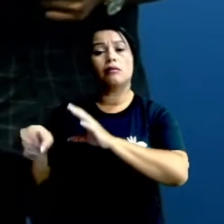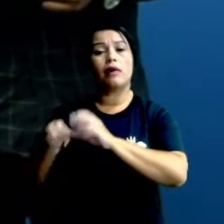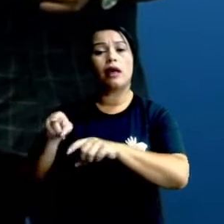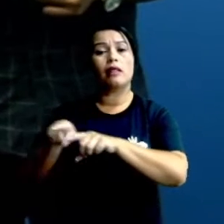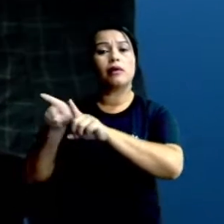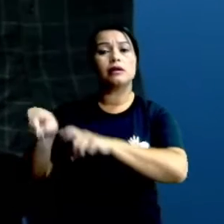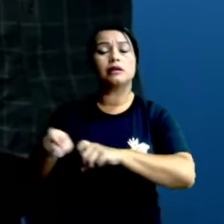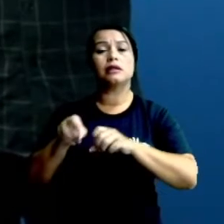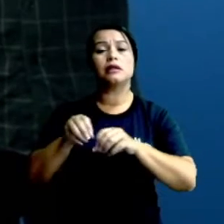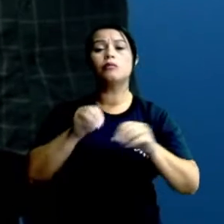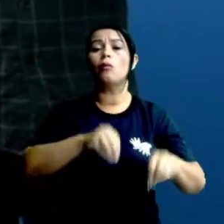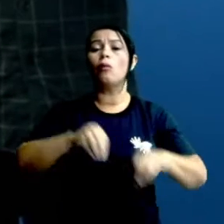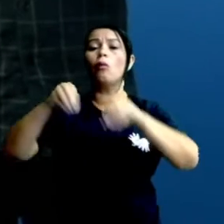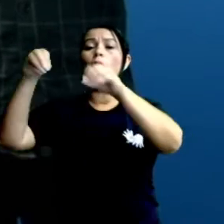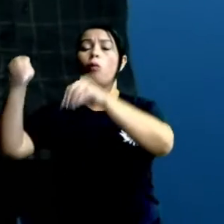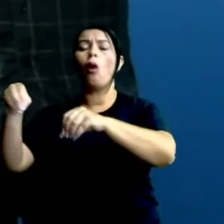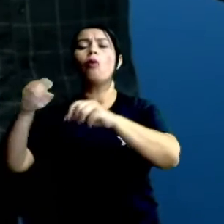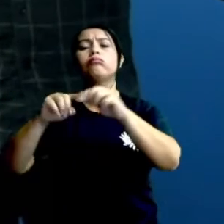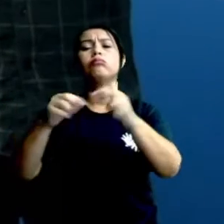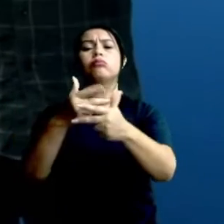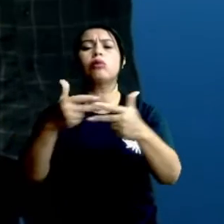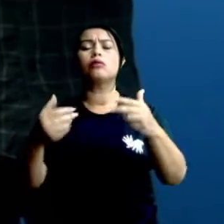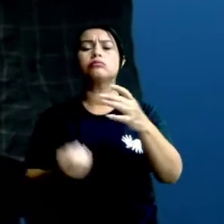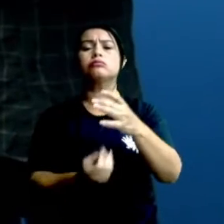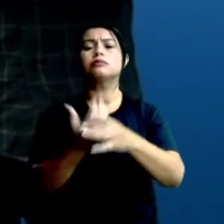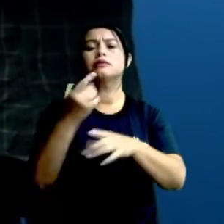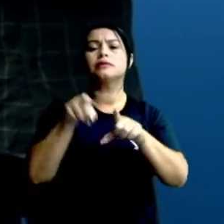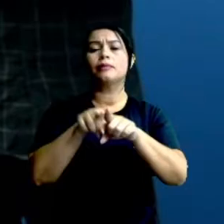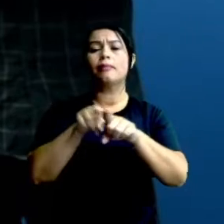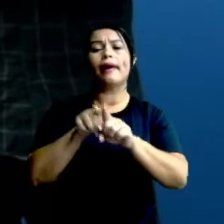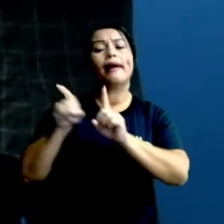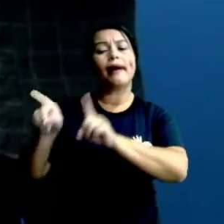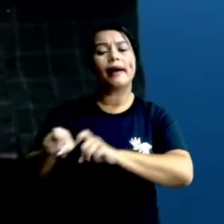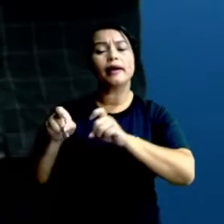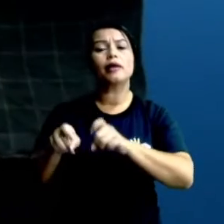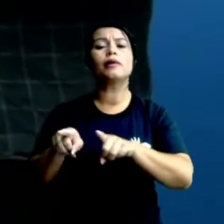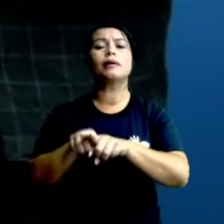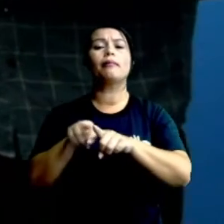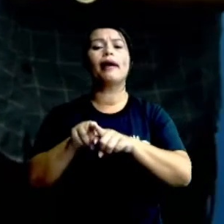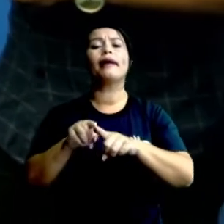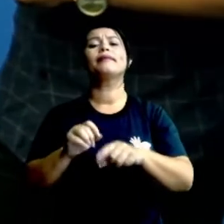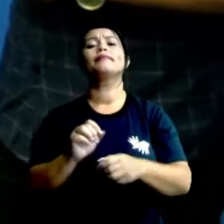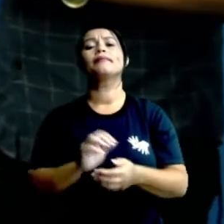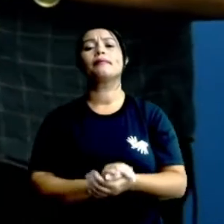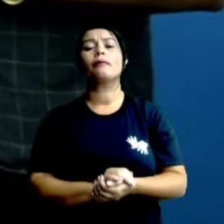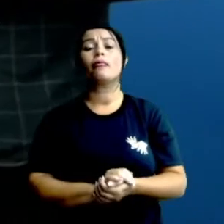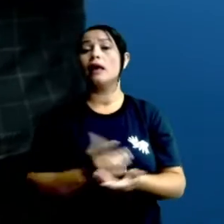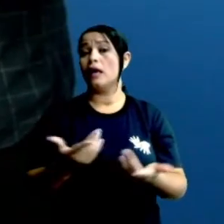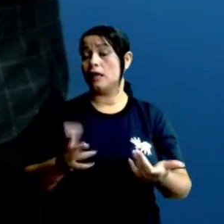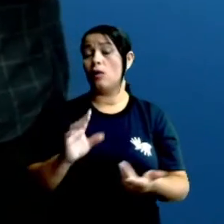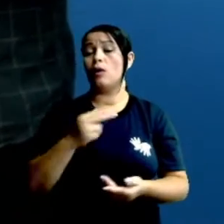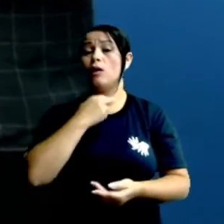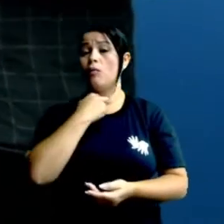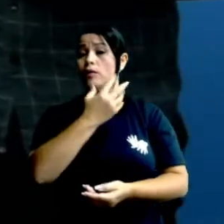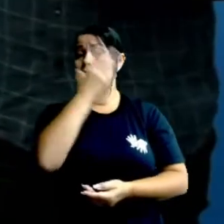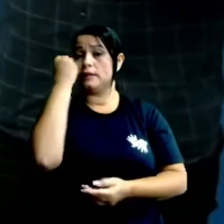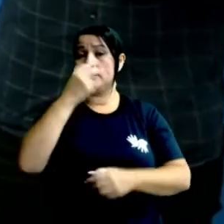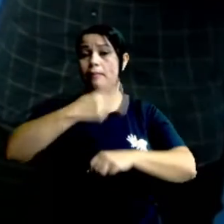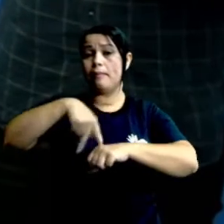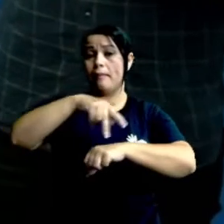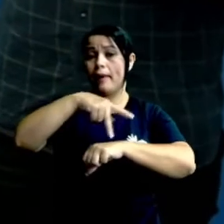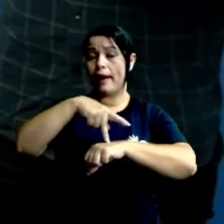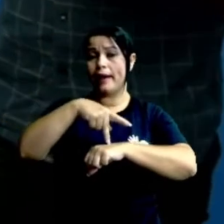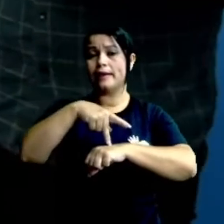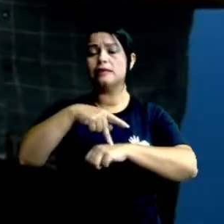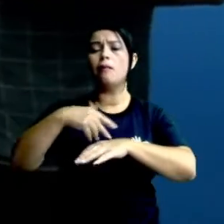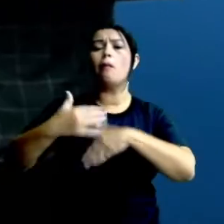hoje de commodities, né, que seriam matérias-primas, produtos agrícolas e também pecuários, tá? Então, não esquece, país